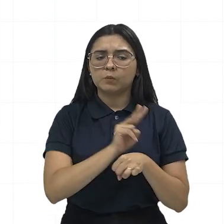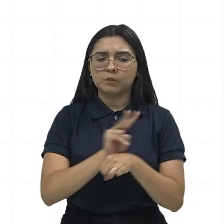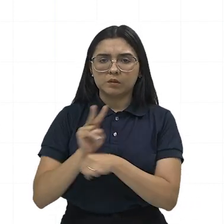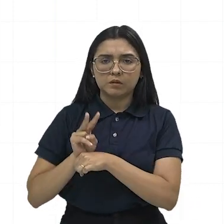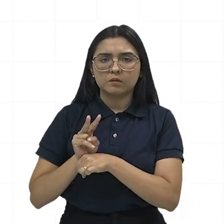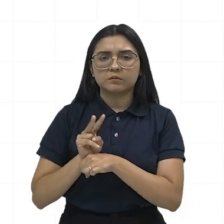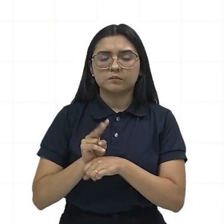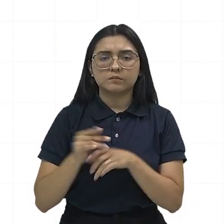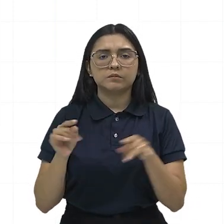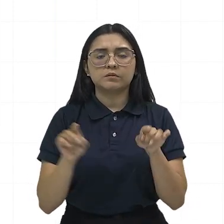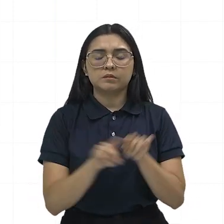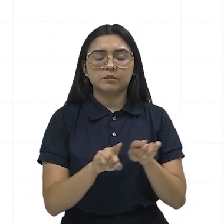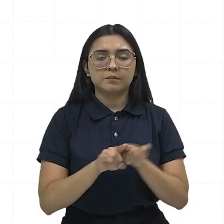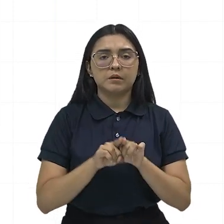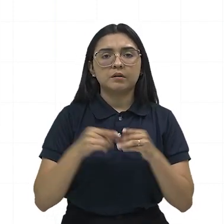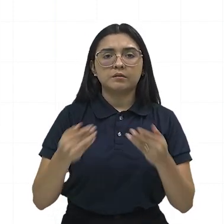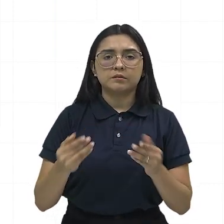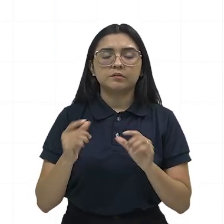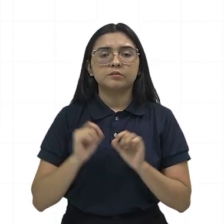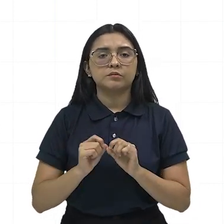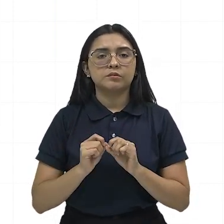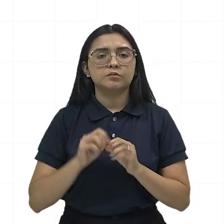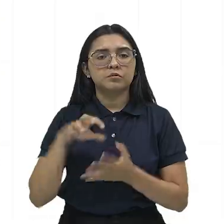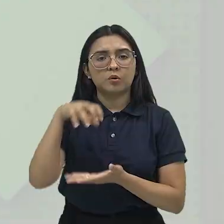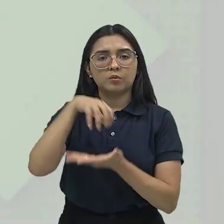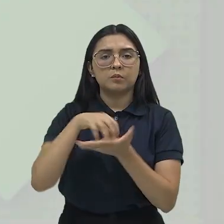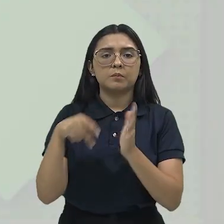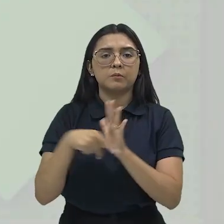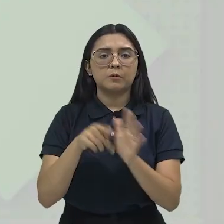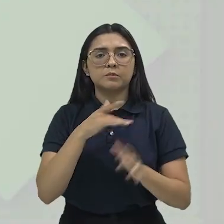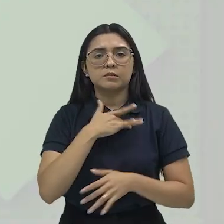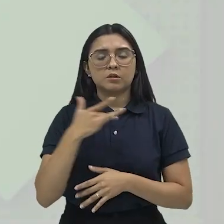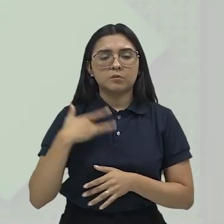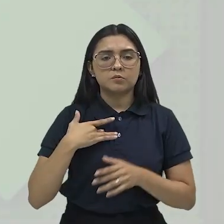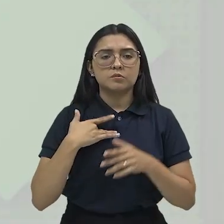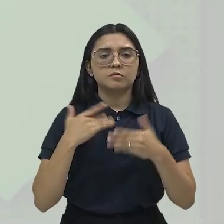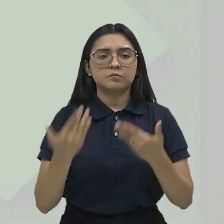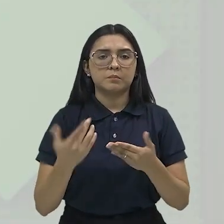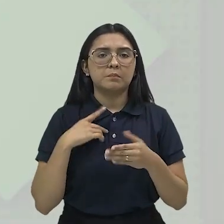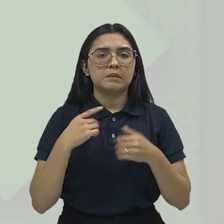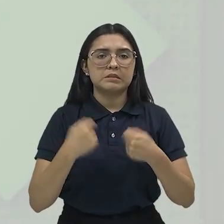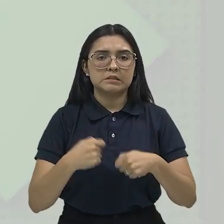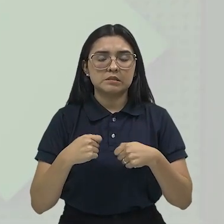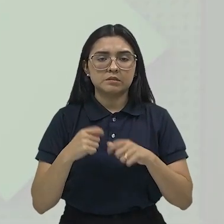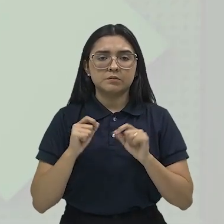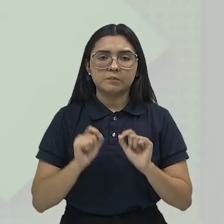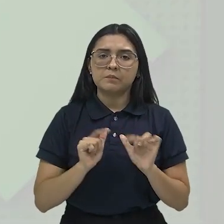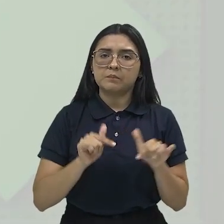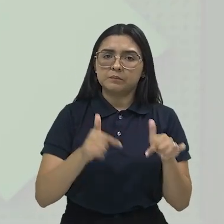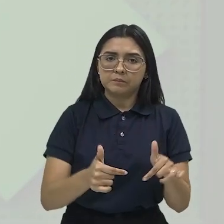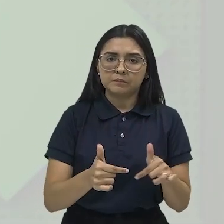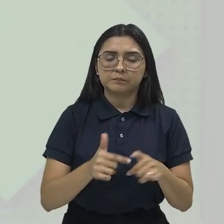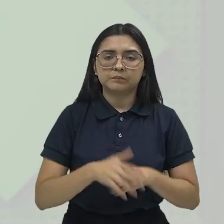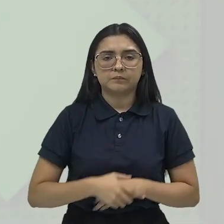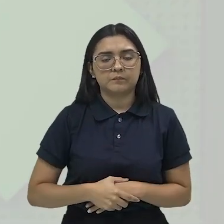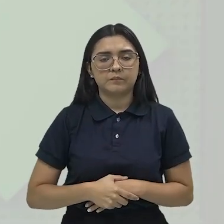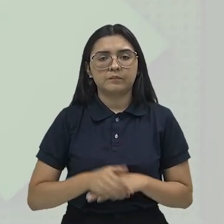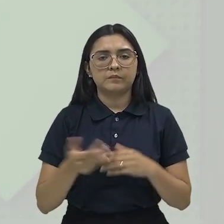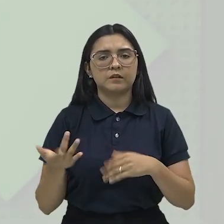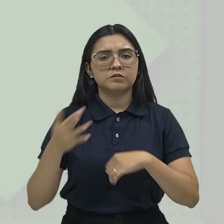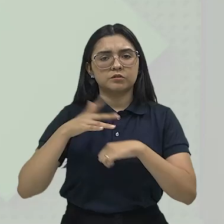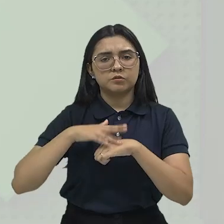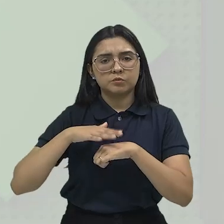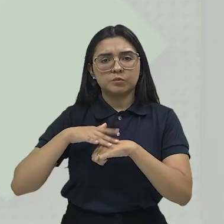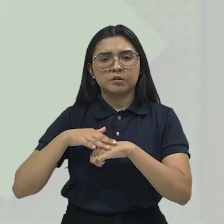monitoramento pelas autoridades, né, de saúde para estarem aí de olho nessas doenças que podem,